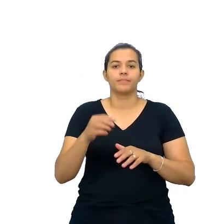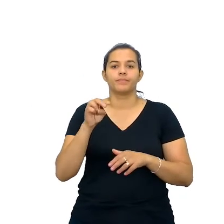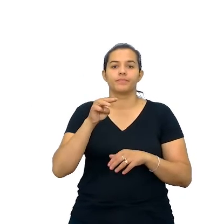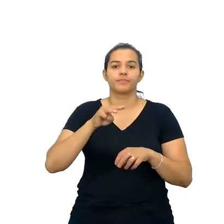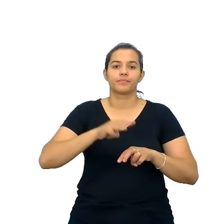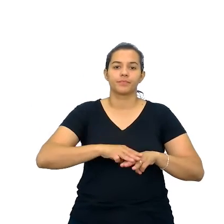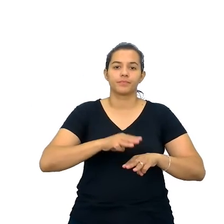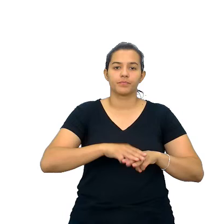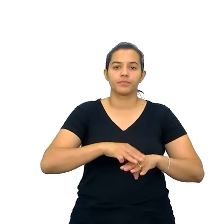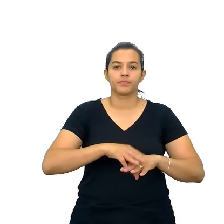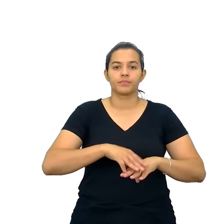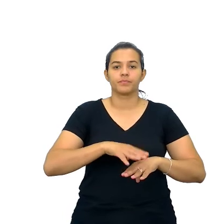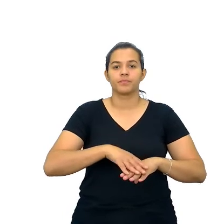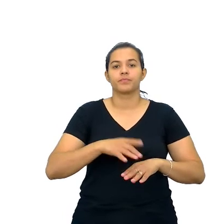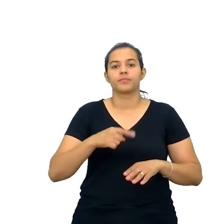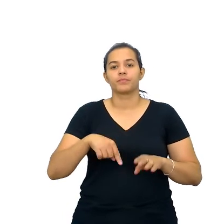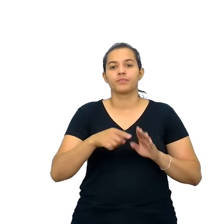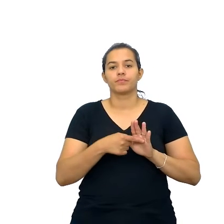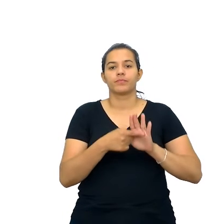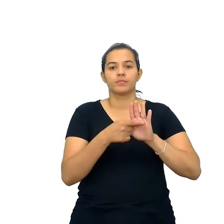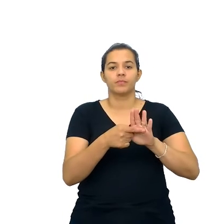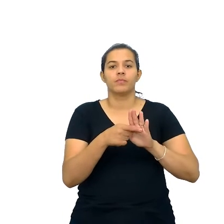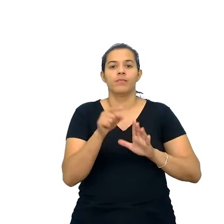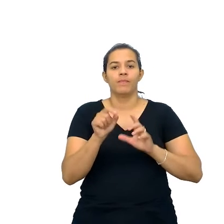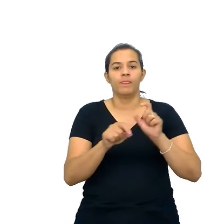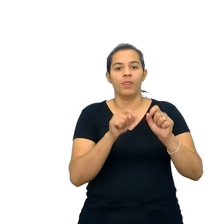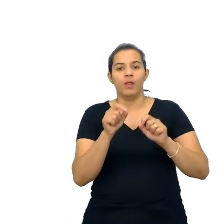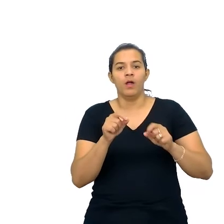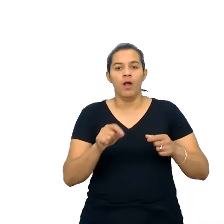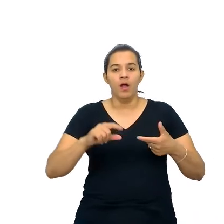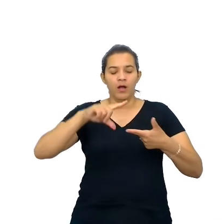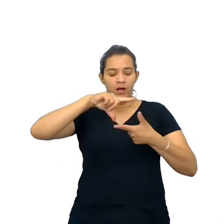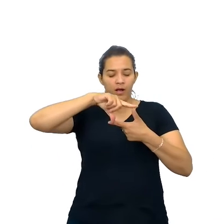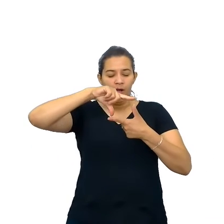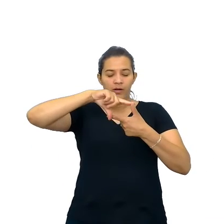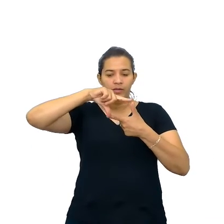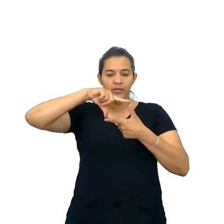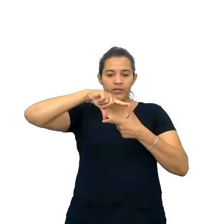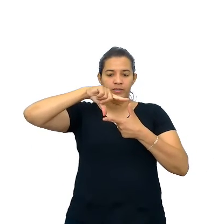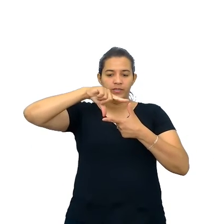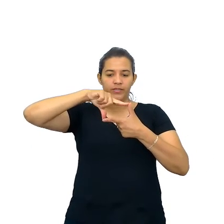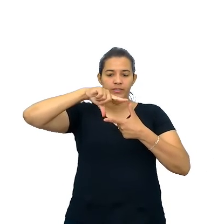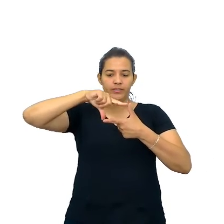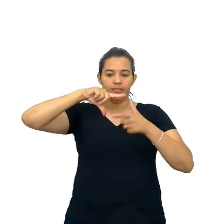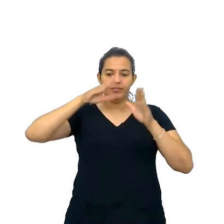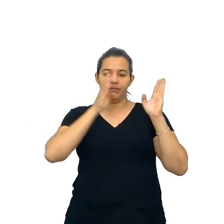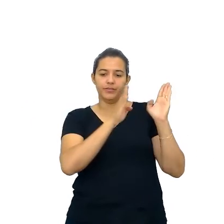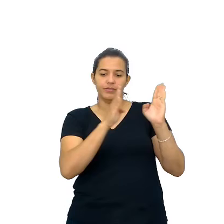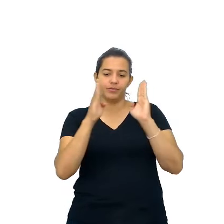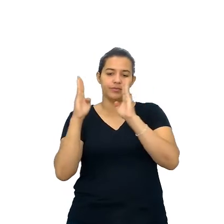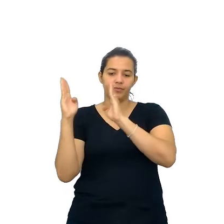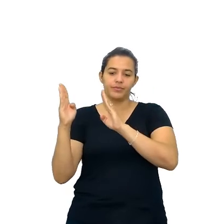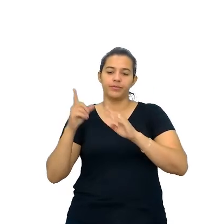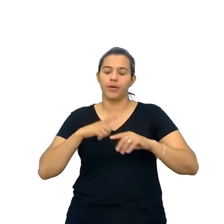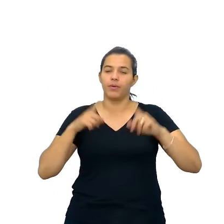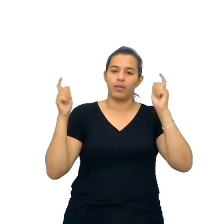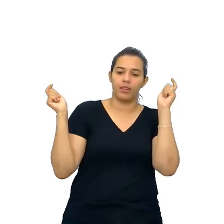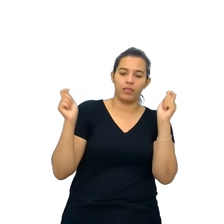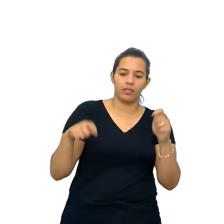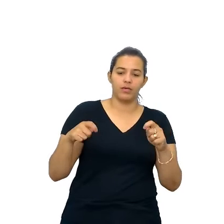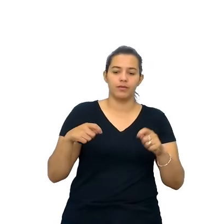né, apresentou-se, né, um quadrado circunscrito num círculo, né, e ele pede para que